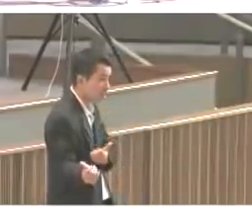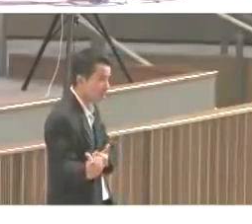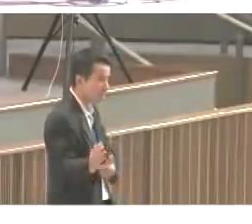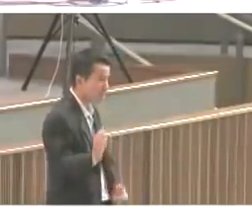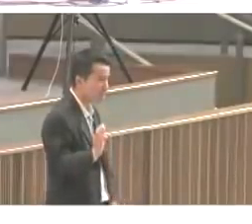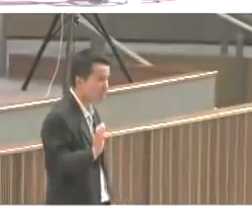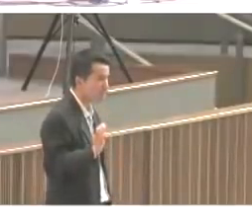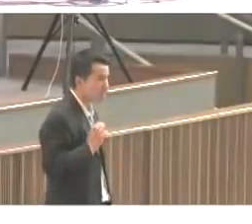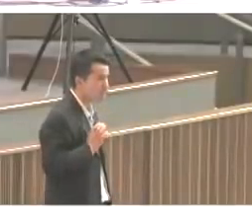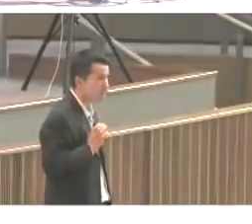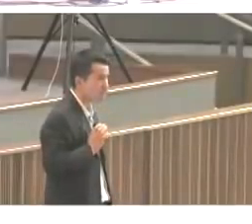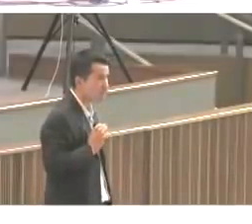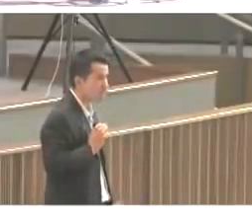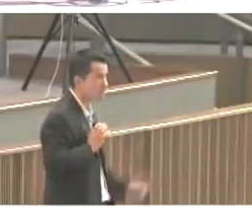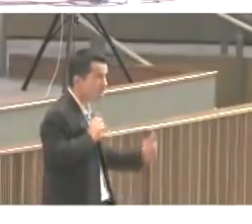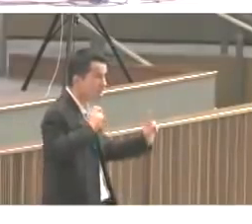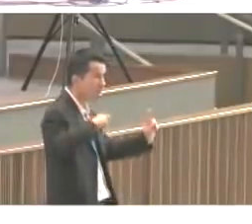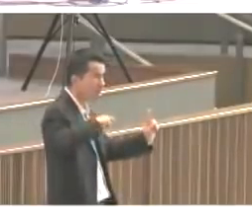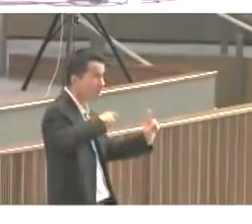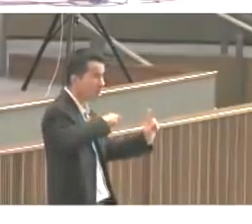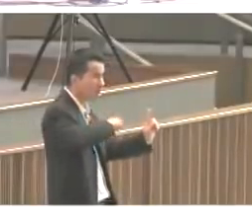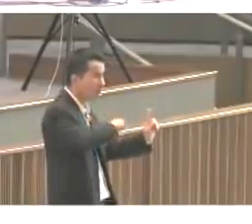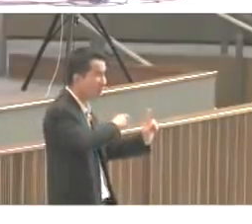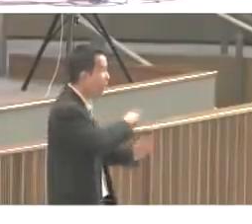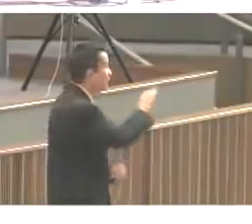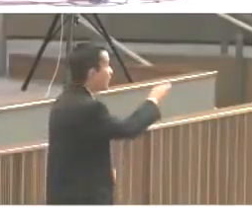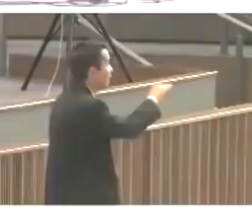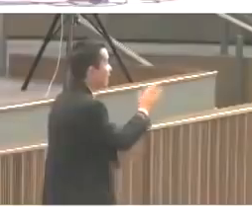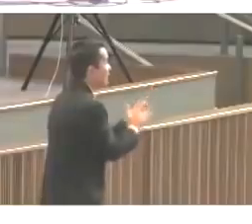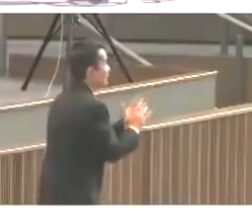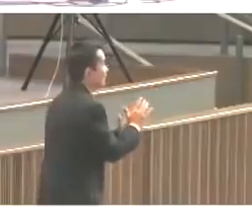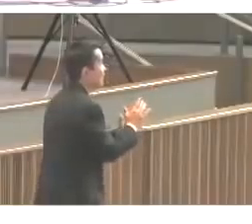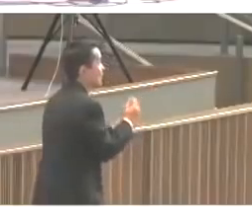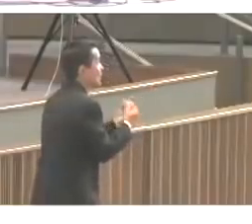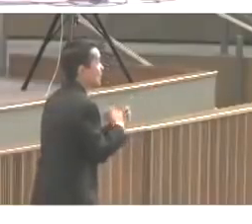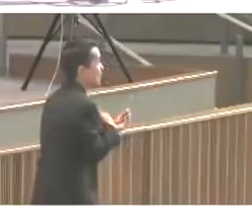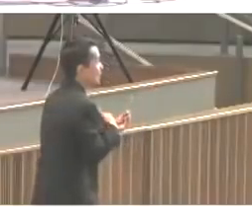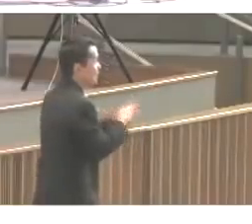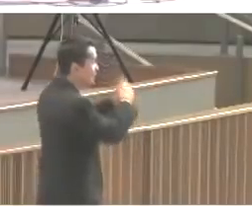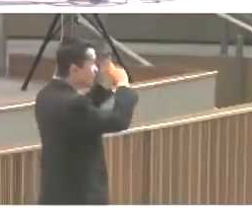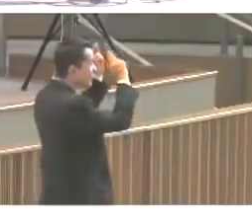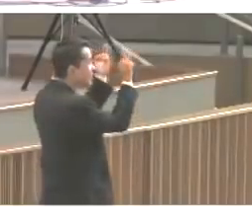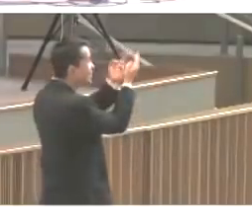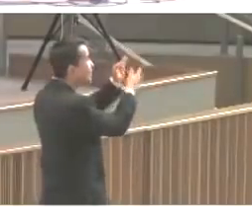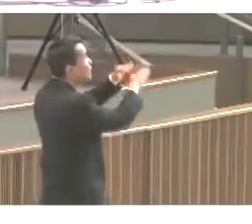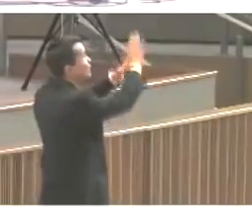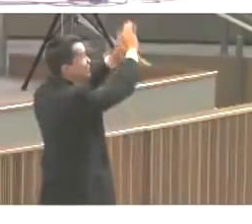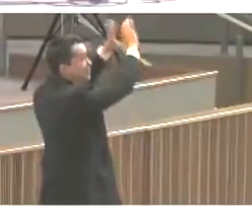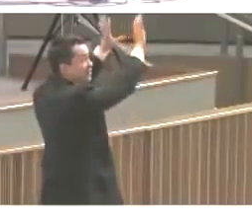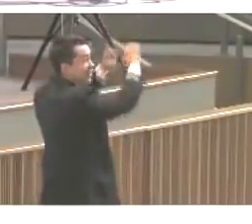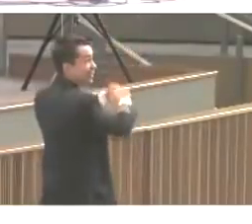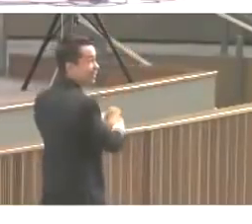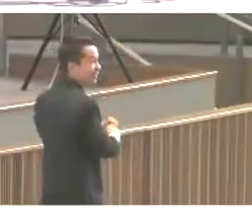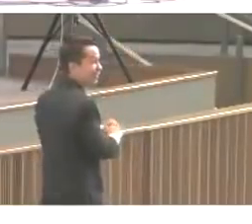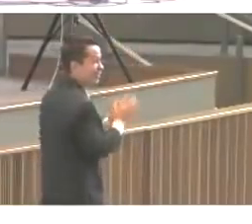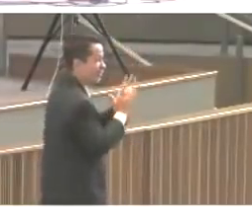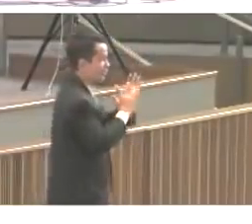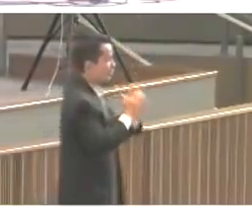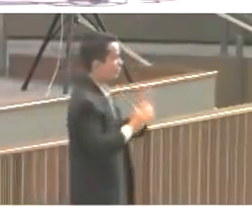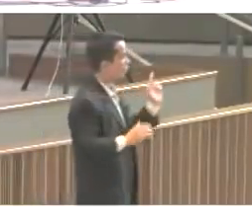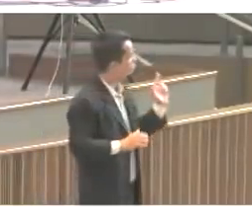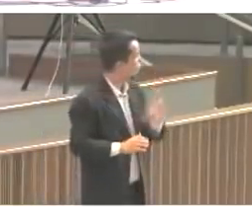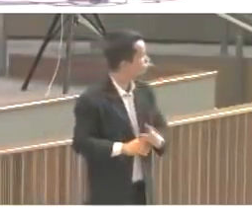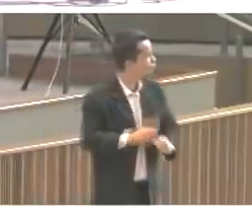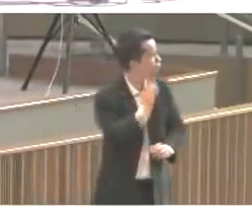preciso fazer para ganhar a vida eterna? Ele diz: olha, cumpra os mandamentos. E ele disse: não, mas eu já estou fazendo isso,